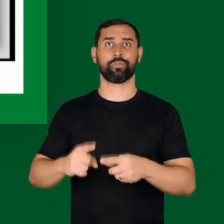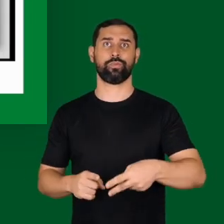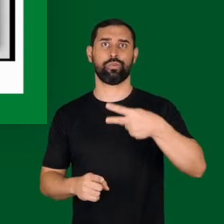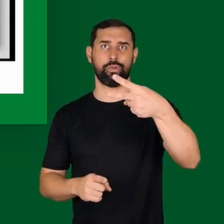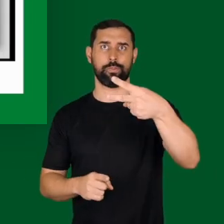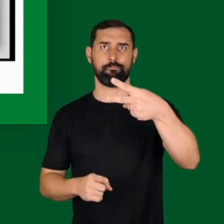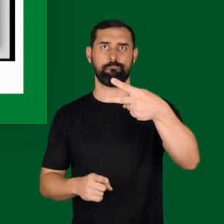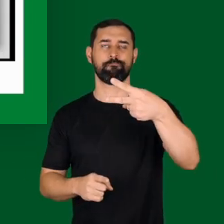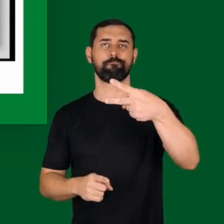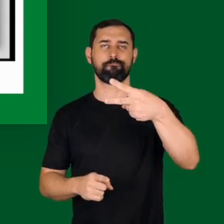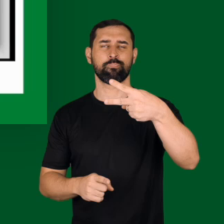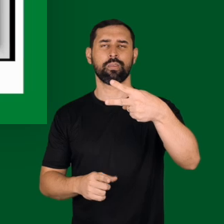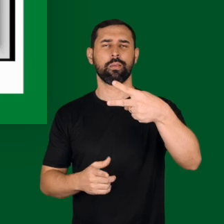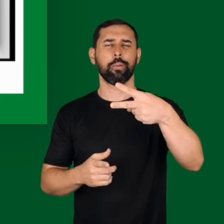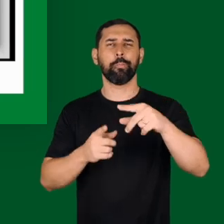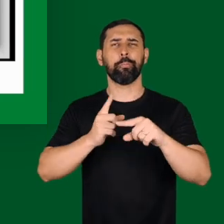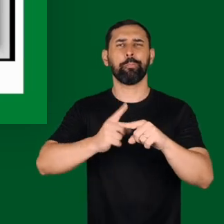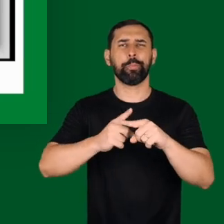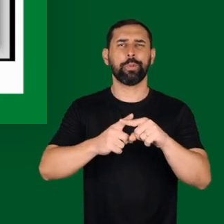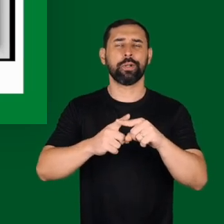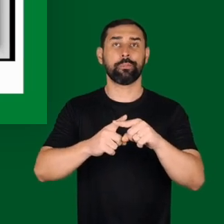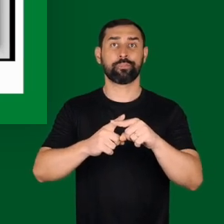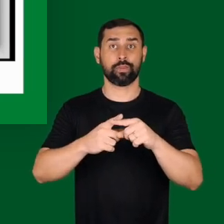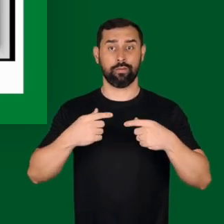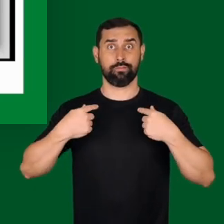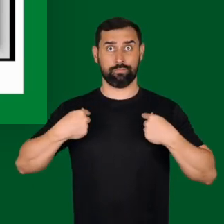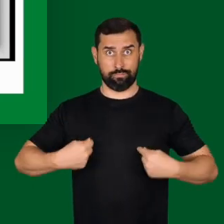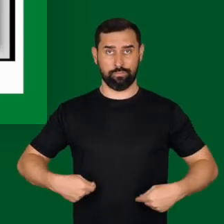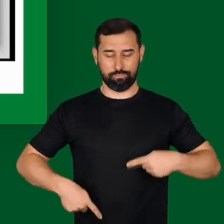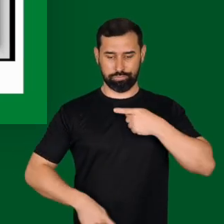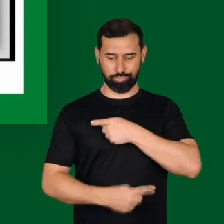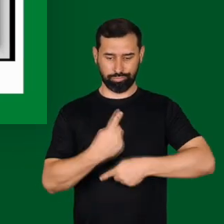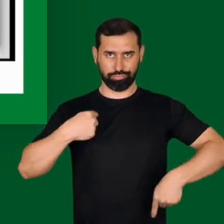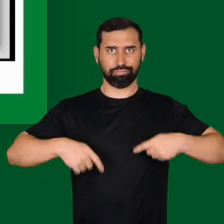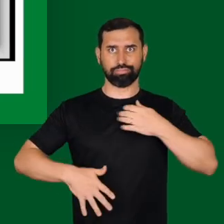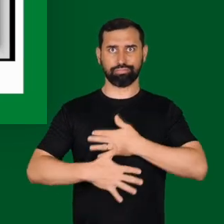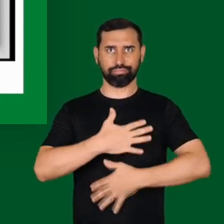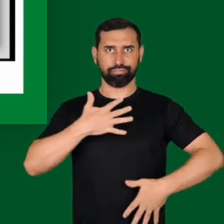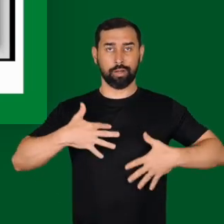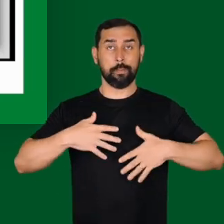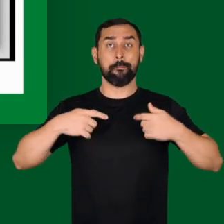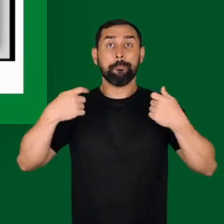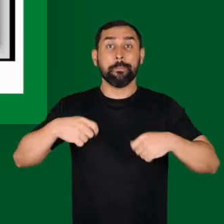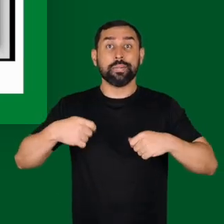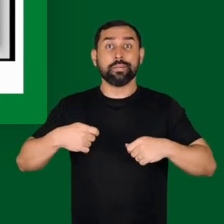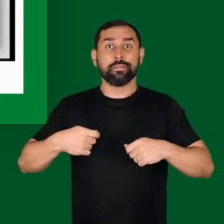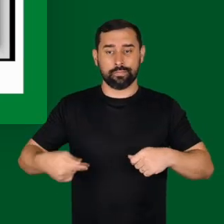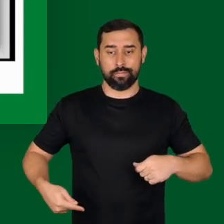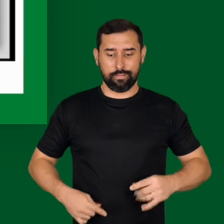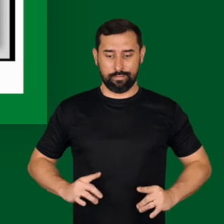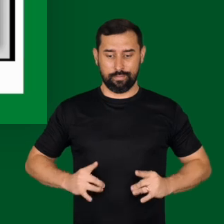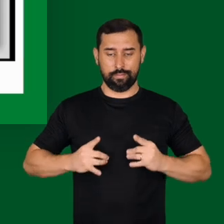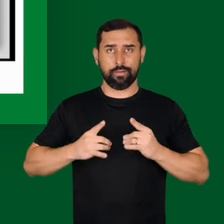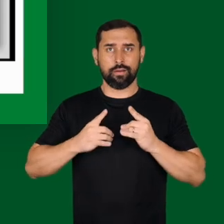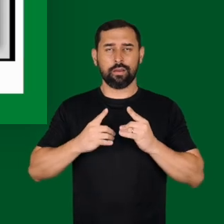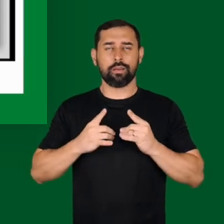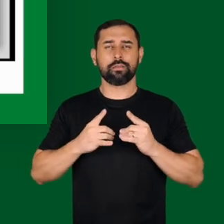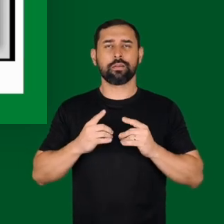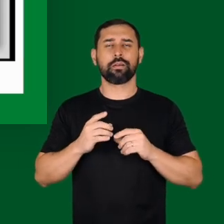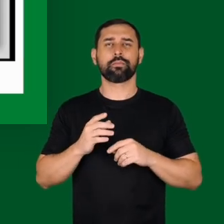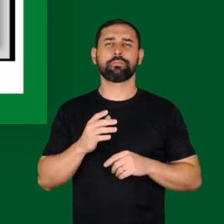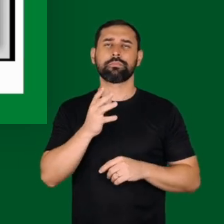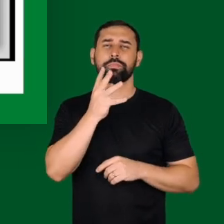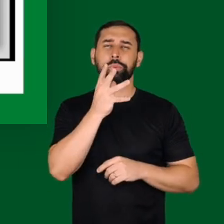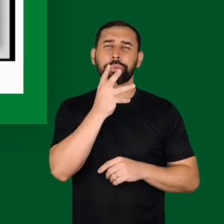insulina, né? Porque o nosso organismo, ele precisa de uma insulina lenta, né, existem vários tipos, onde